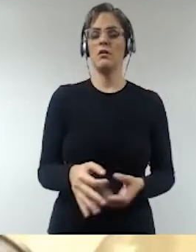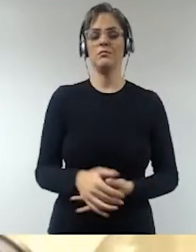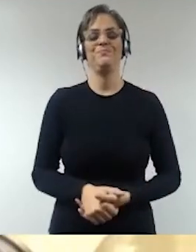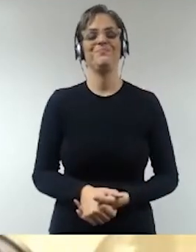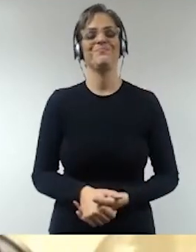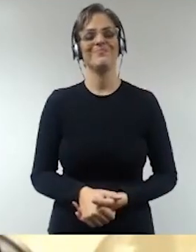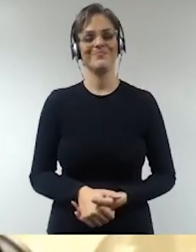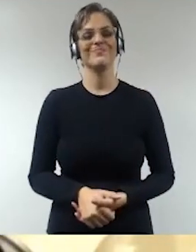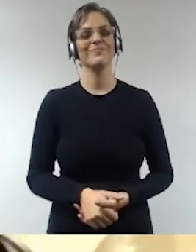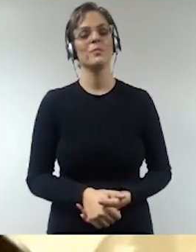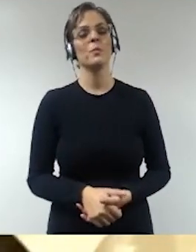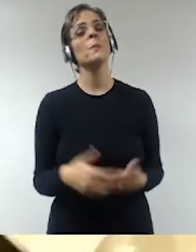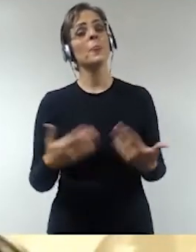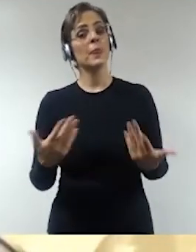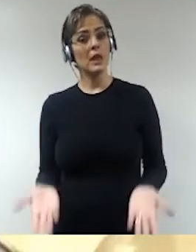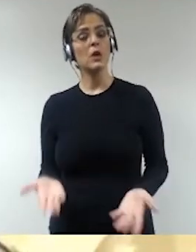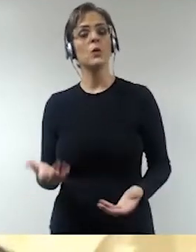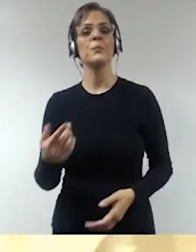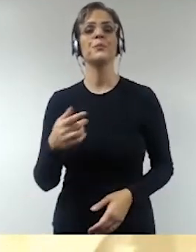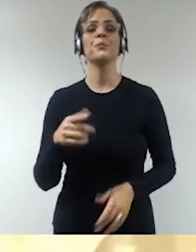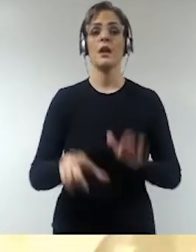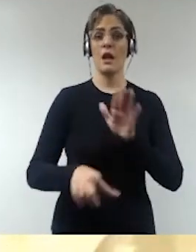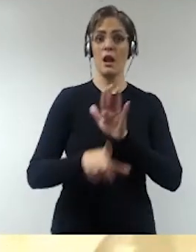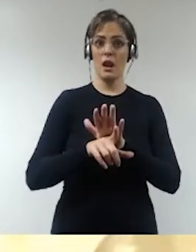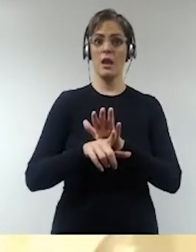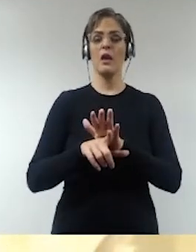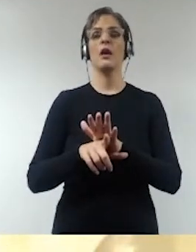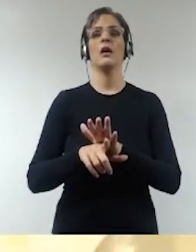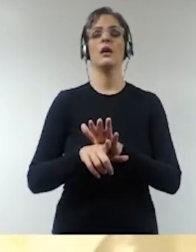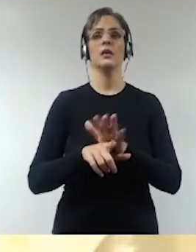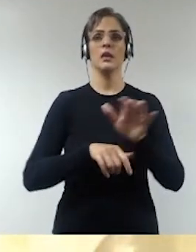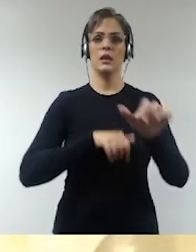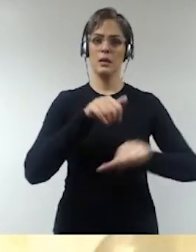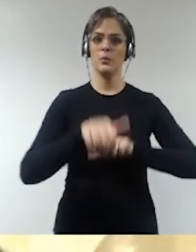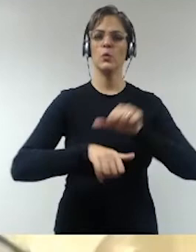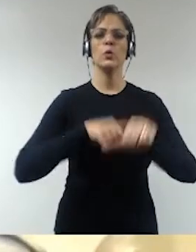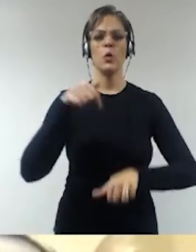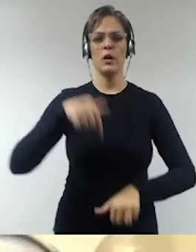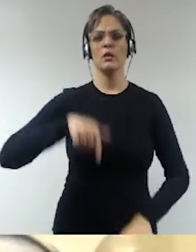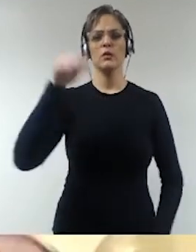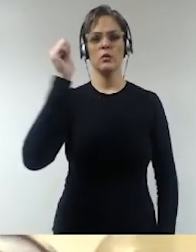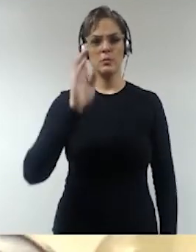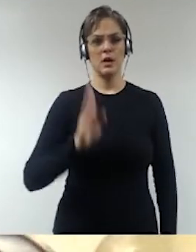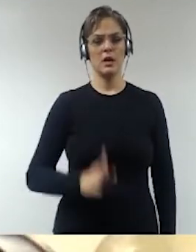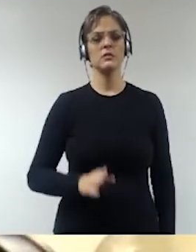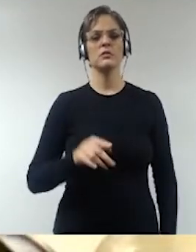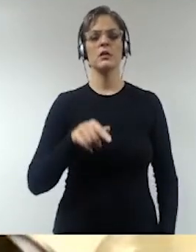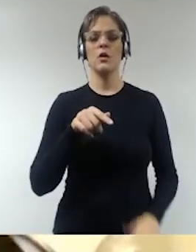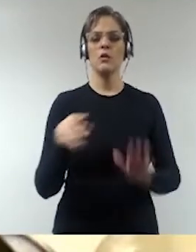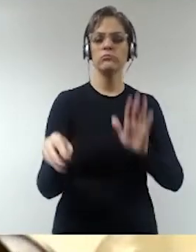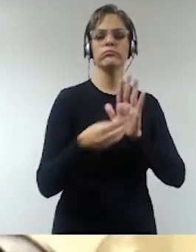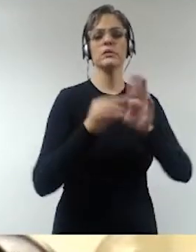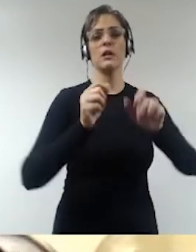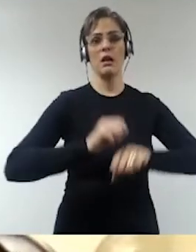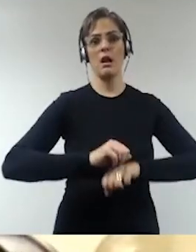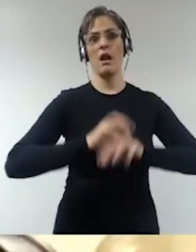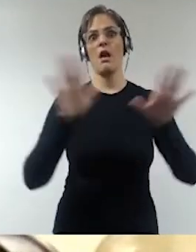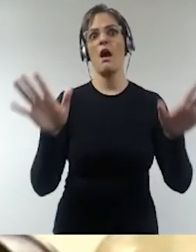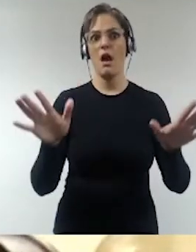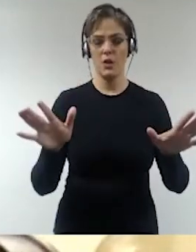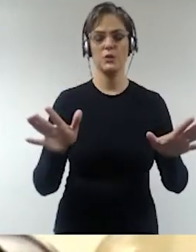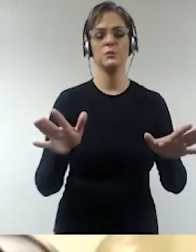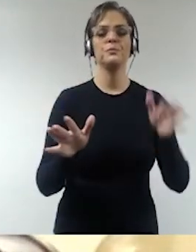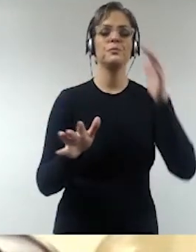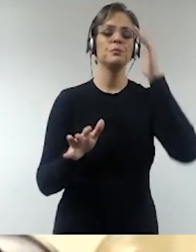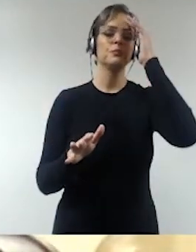lei, né, que mudou a lei de introdução às normas brasileiras, ela deixa isso claro, num primeiro